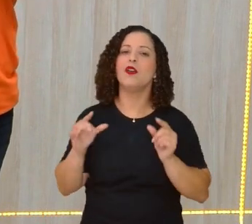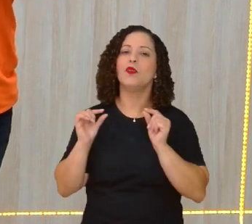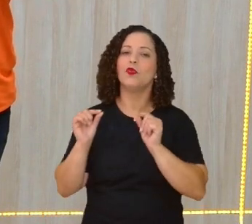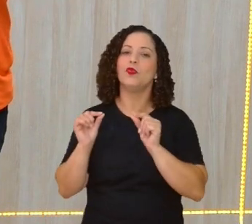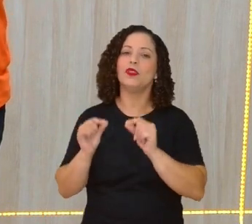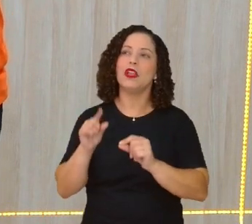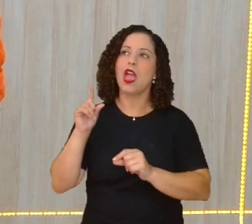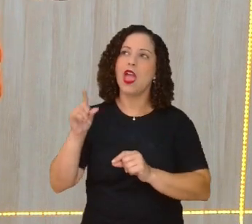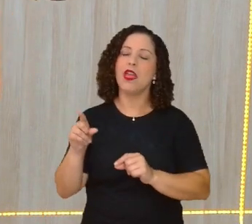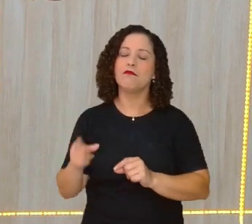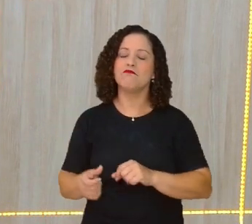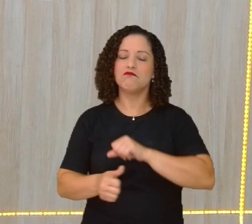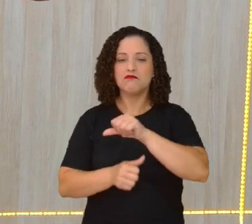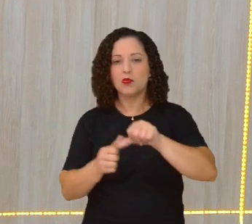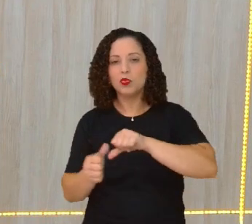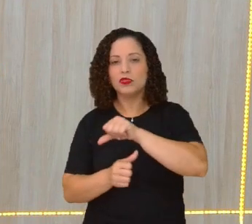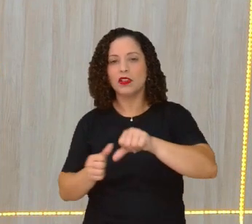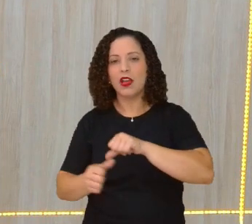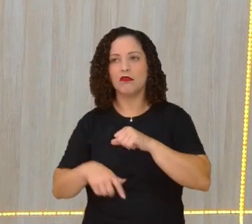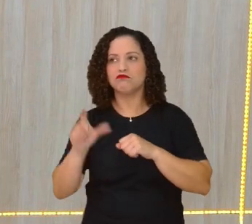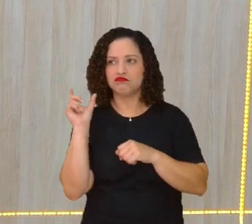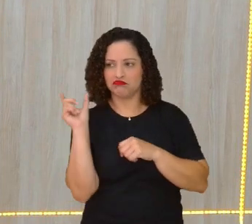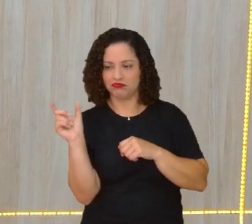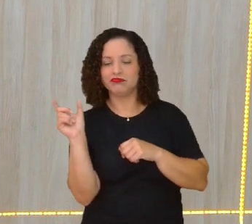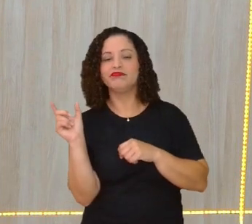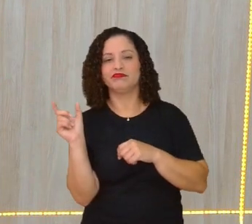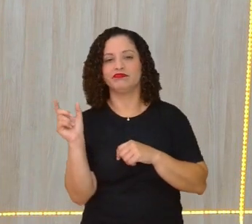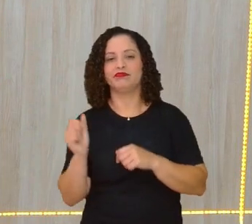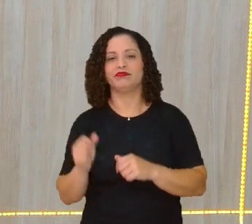processo de modificação. Eu tenho